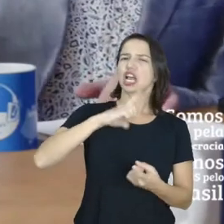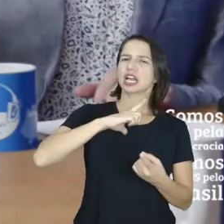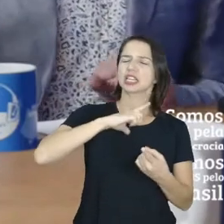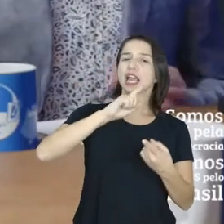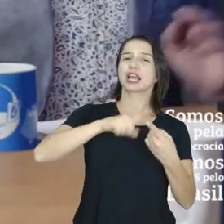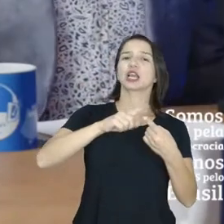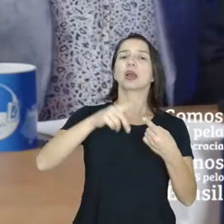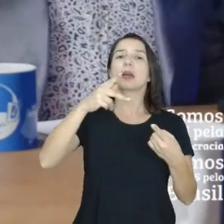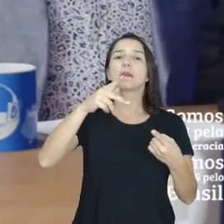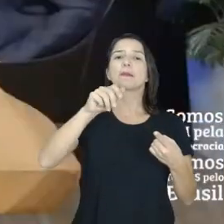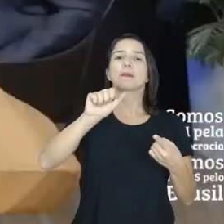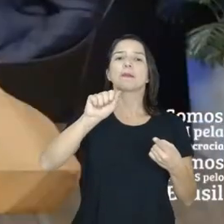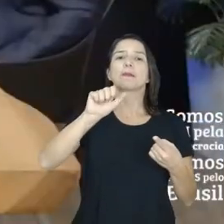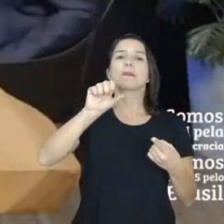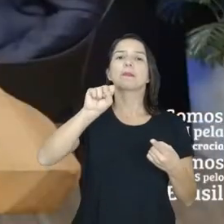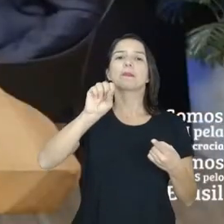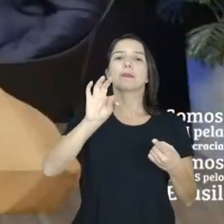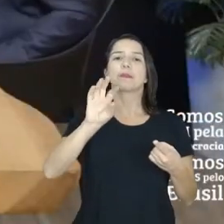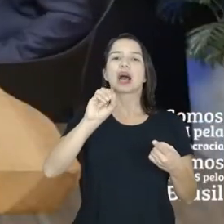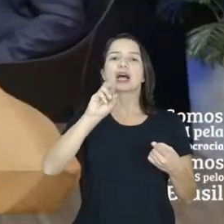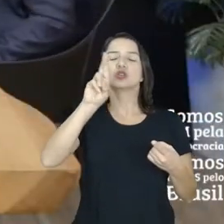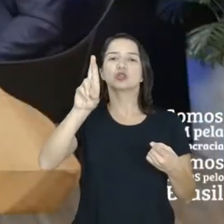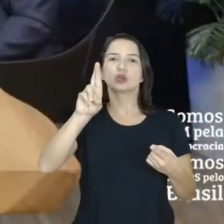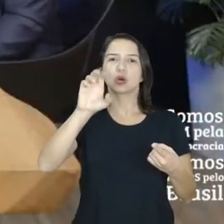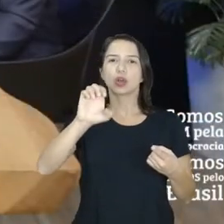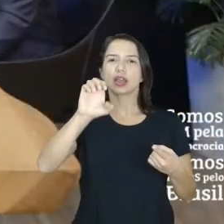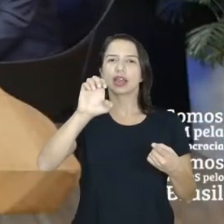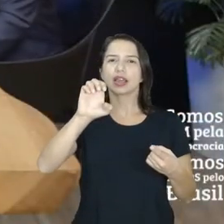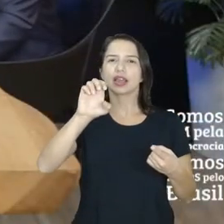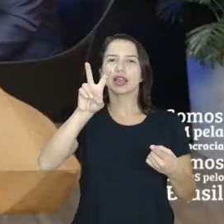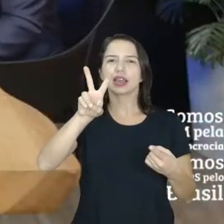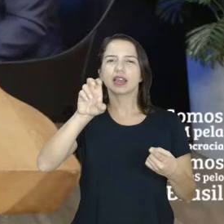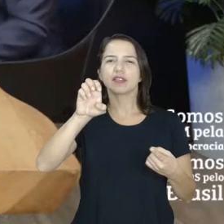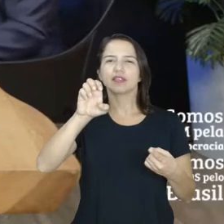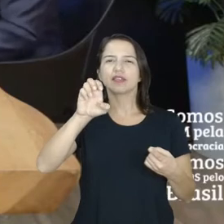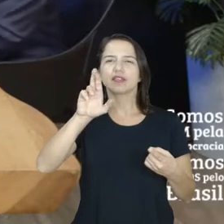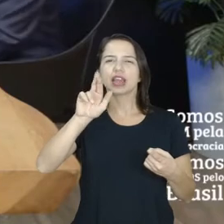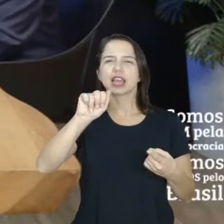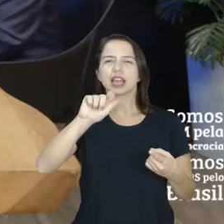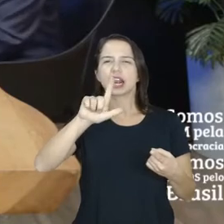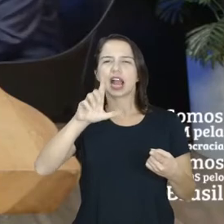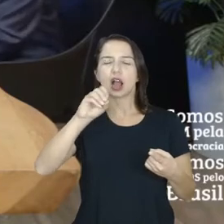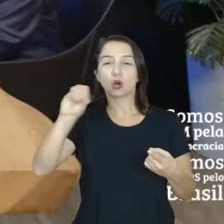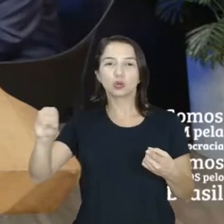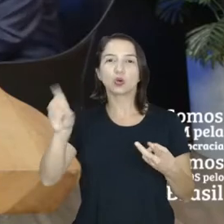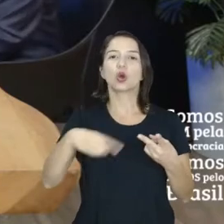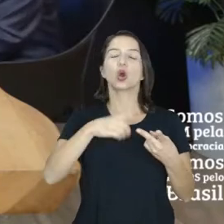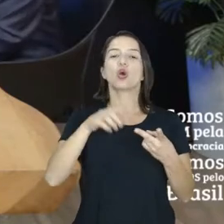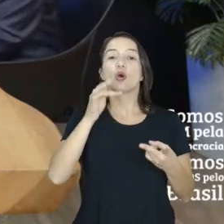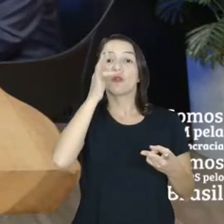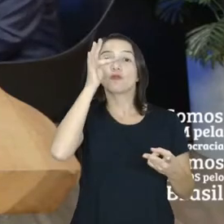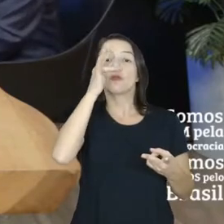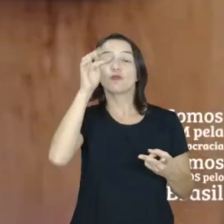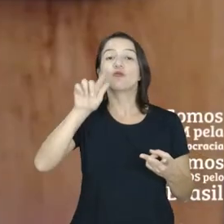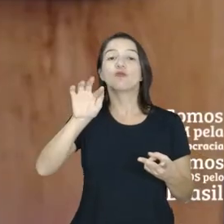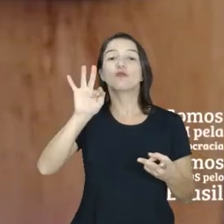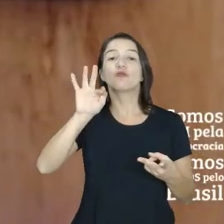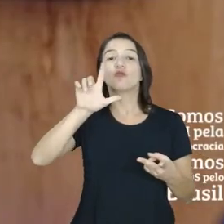se cantar um corinho ali, ó, sai um negócio lá. Vamos ver mais um vídeo? Nós temos o